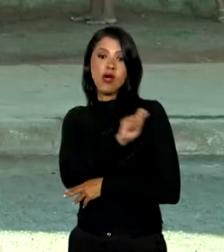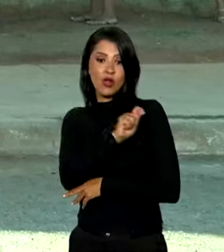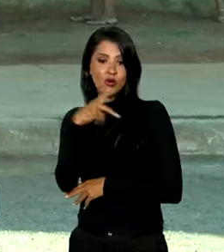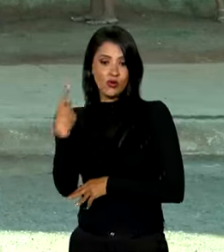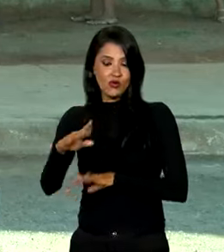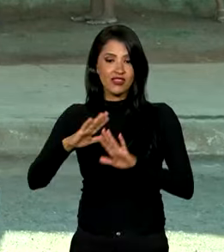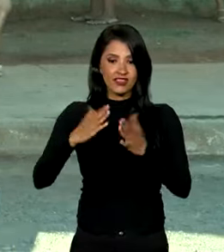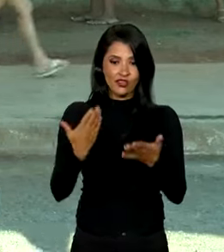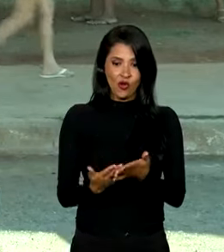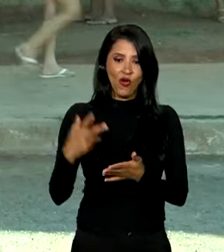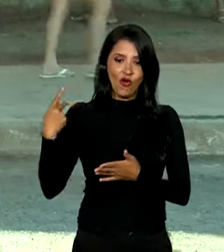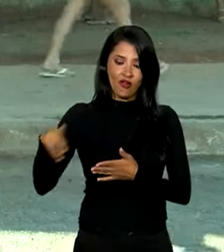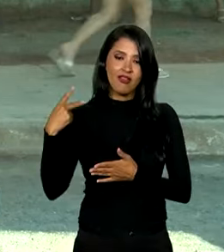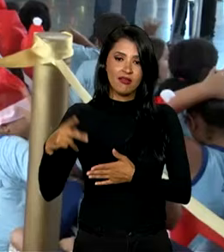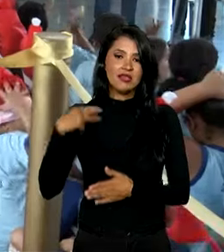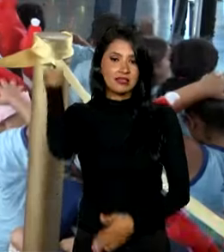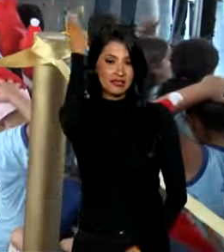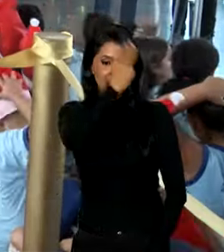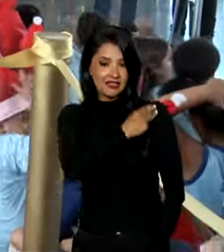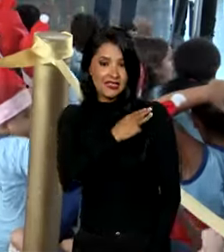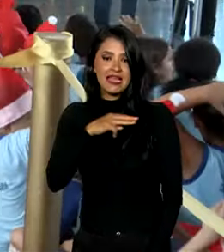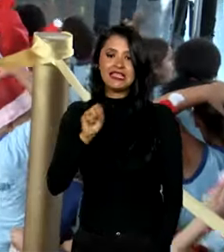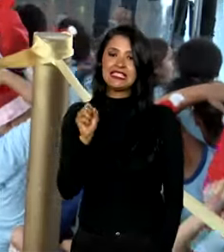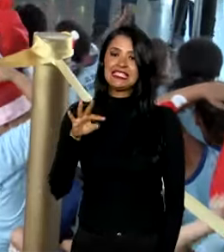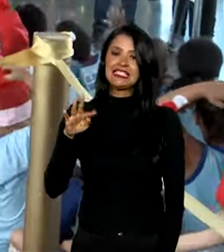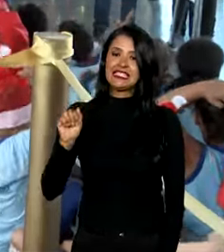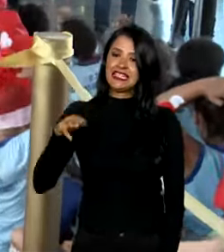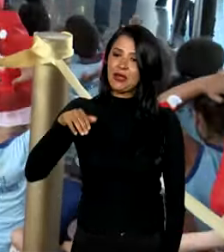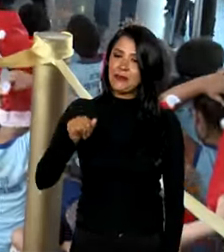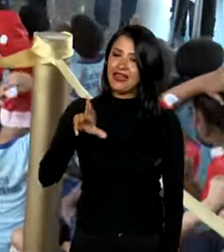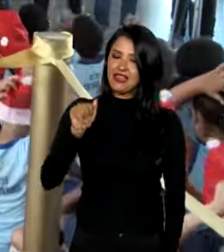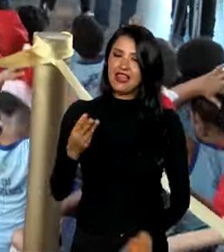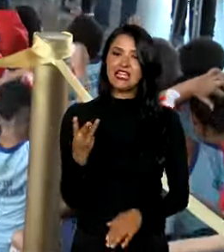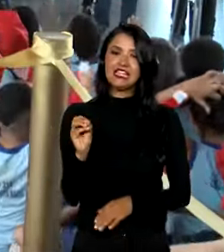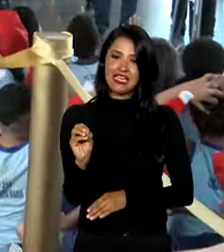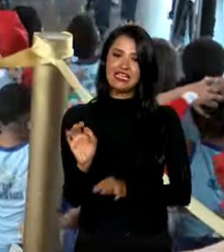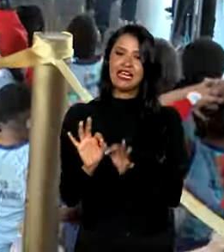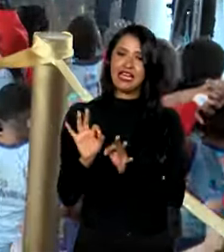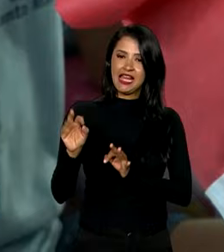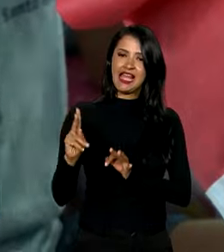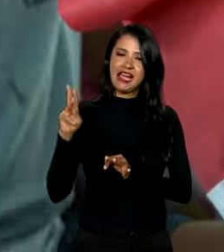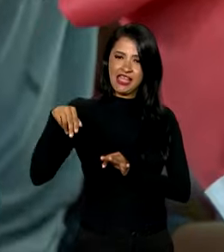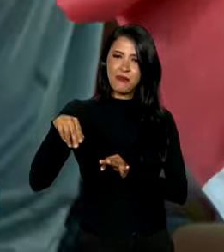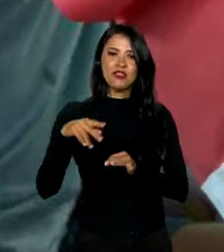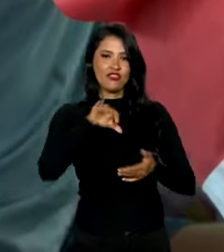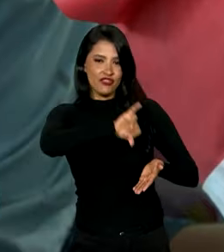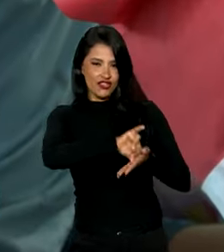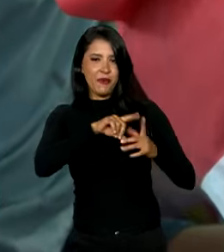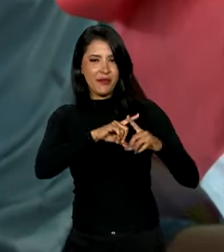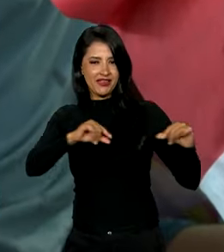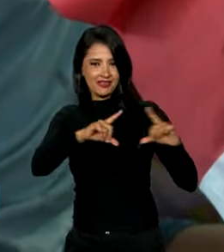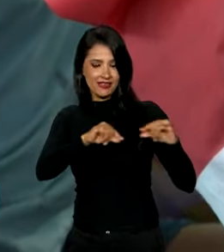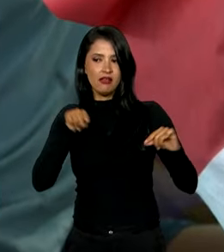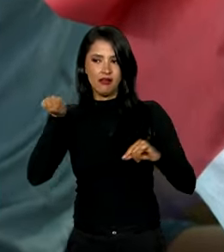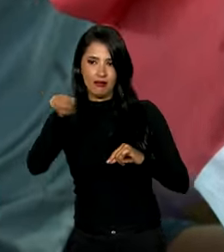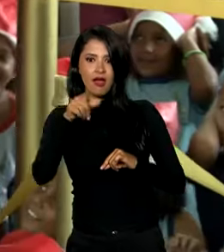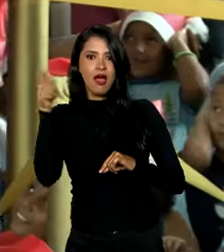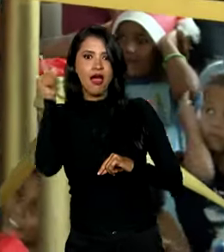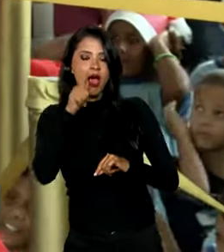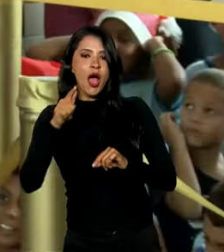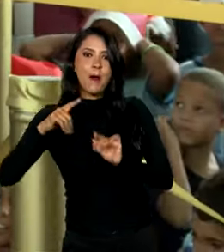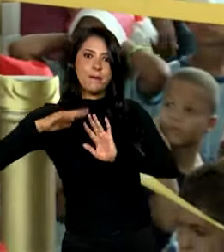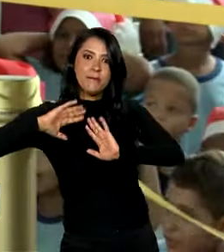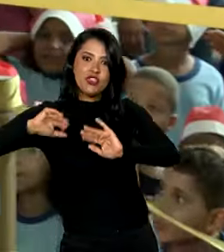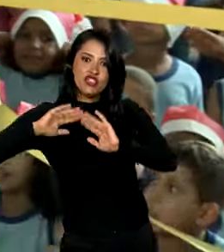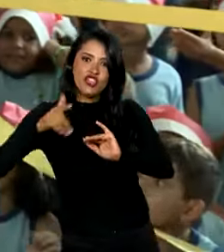dessa escola classe de Santa Maria, cidade a cerca de 30 quilômetros do centro de Brasília, tiveram os pedidos atendidos